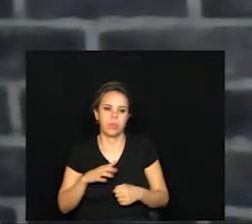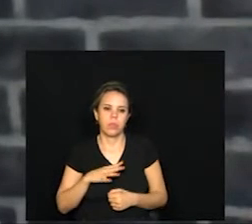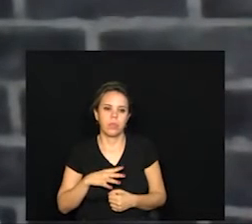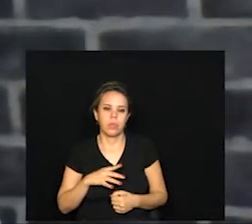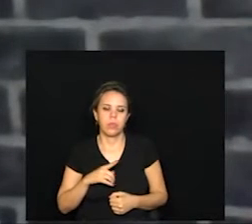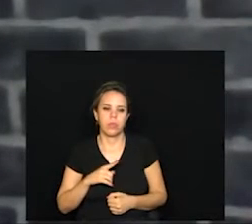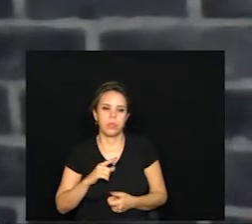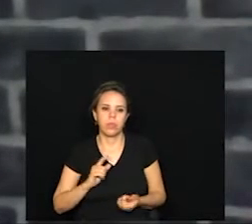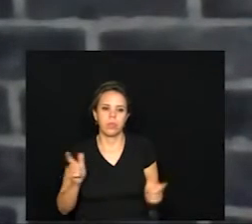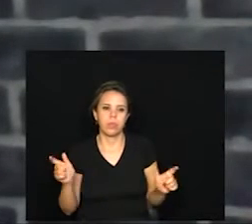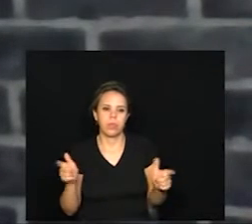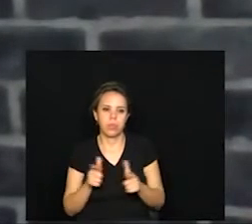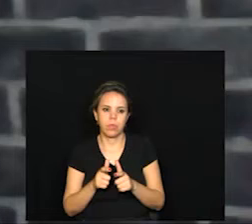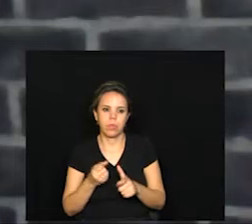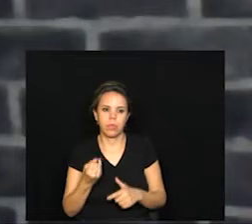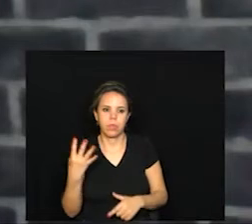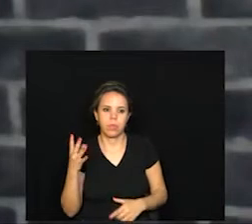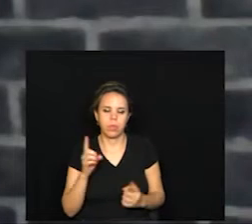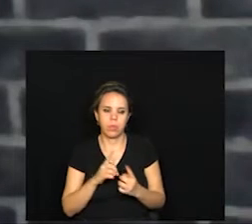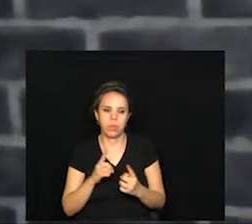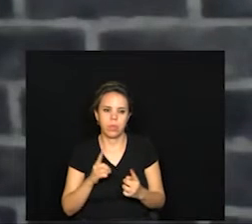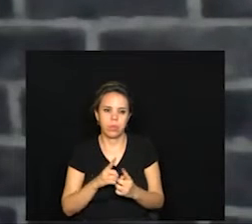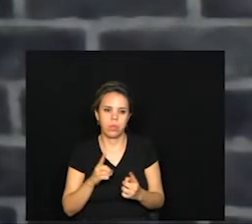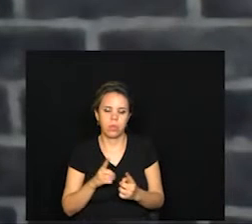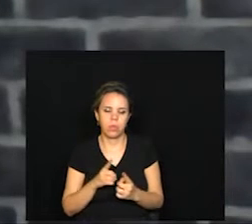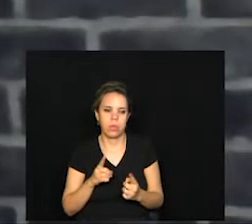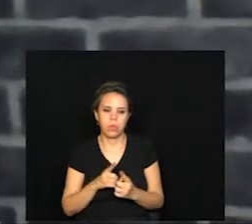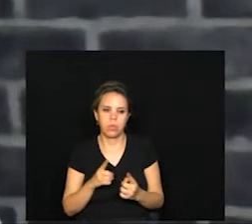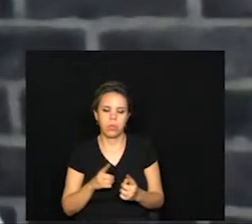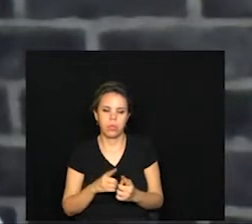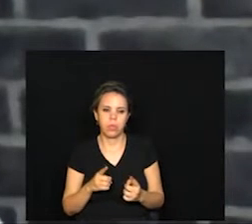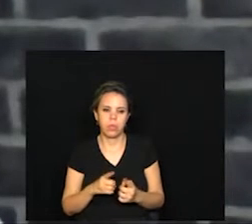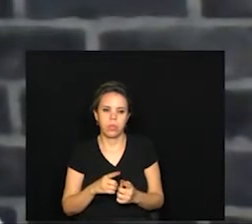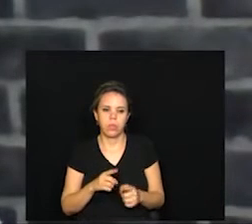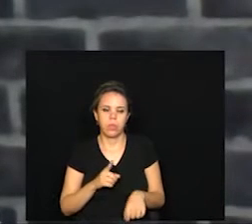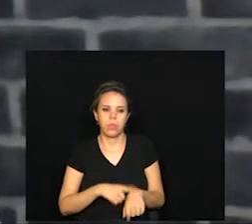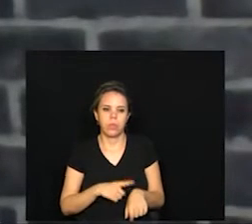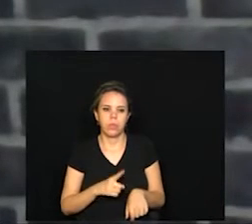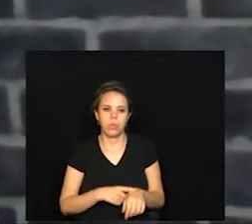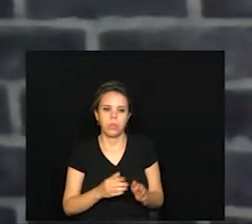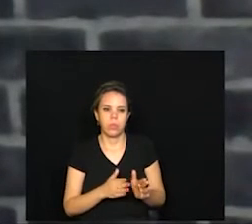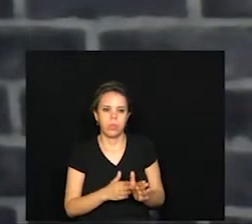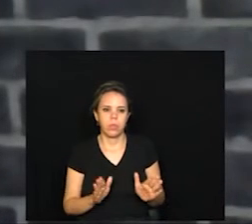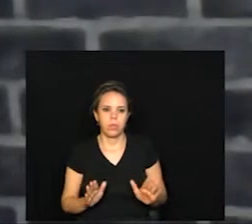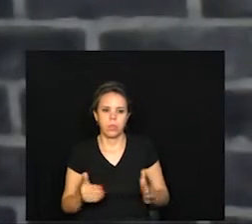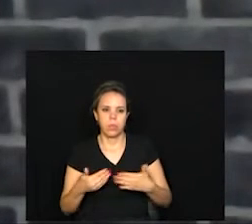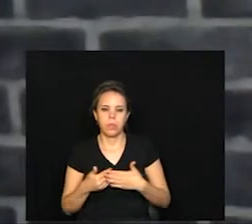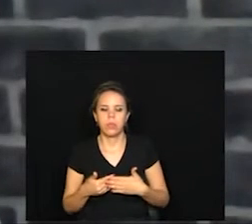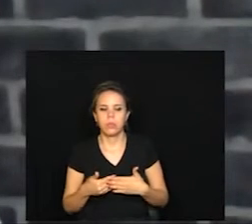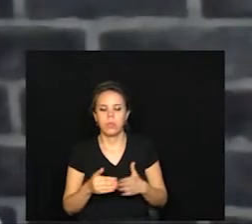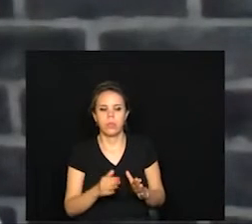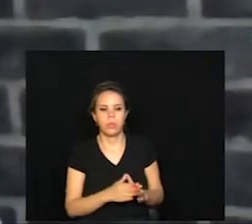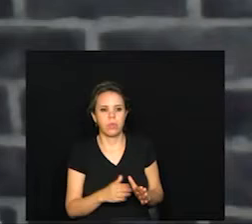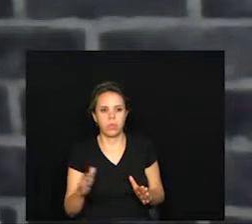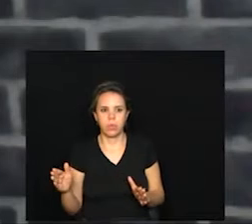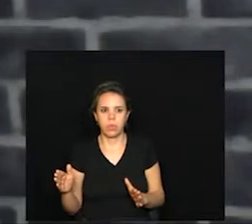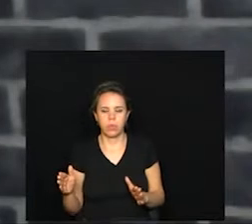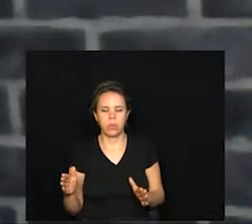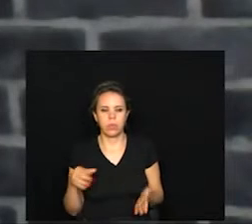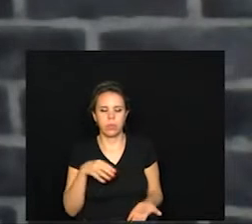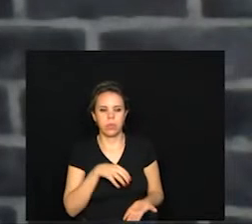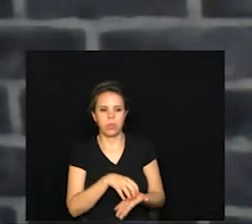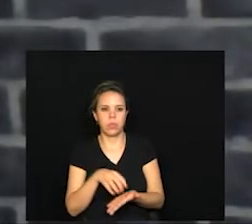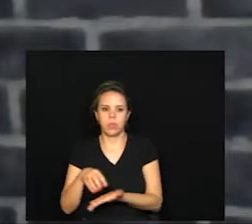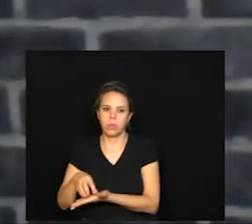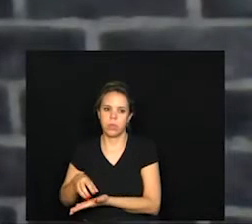gente teve que reduzir a capacidade de atendimento, teve período que o Procon permaneceu fechado, tanto nas